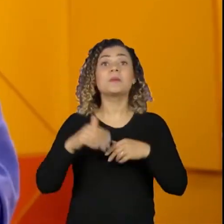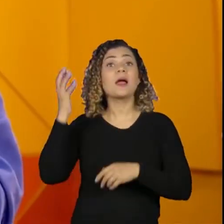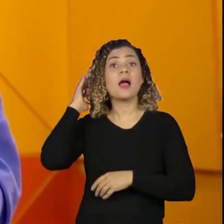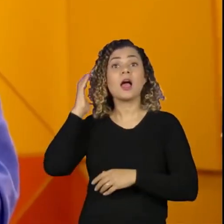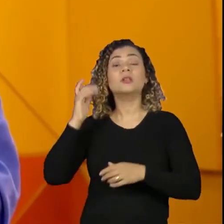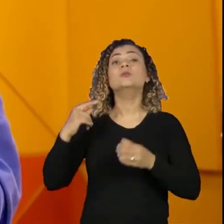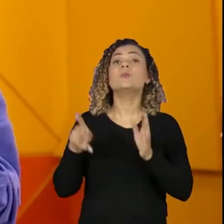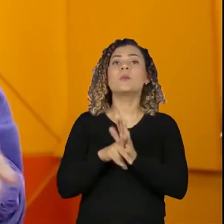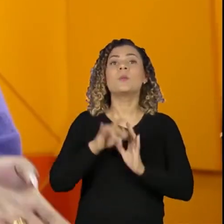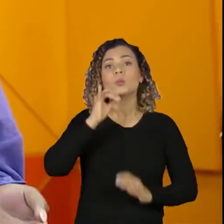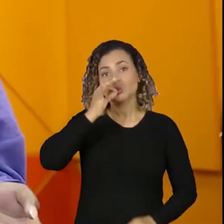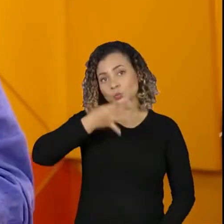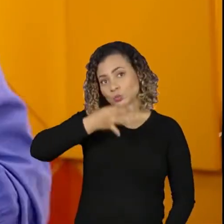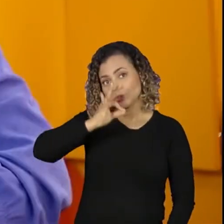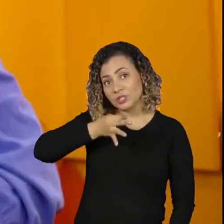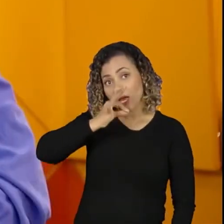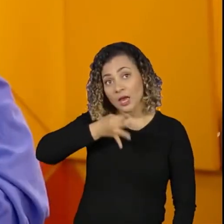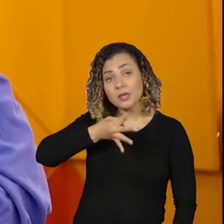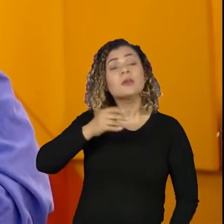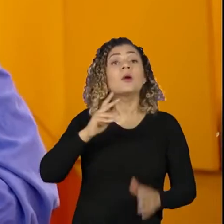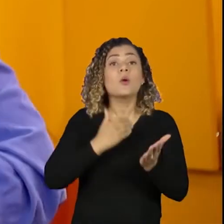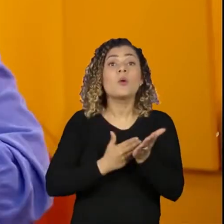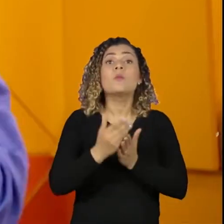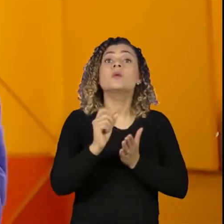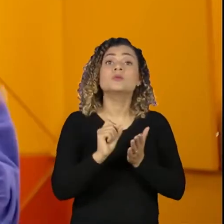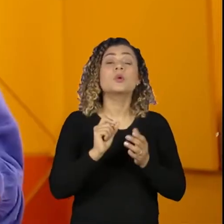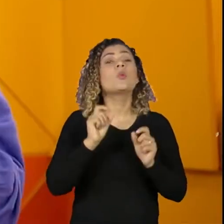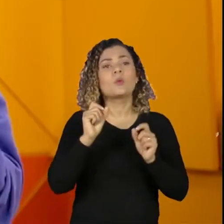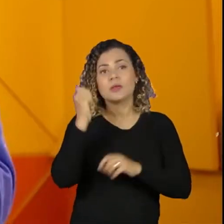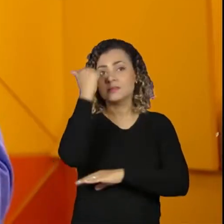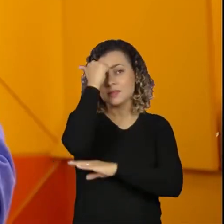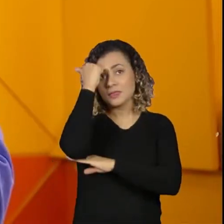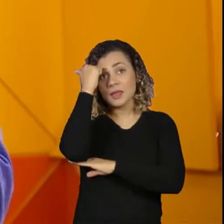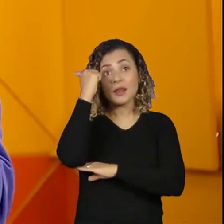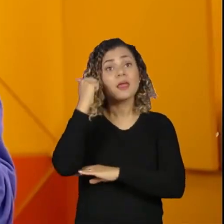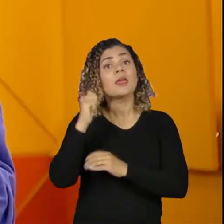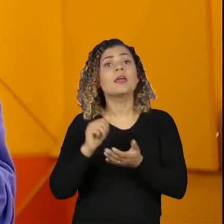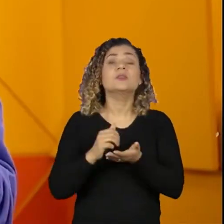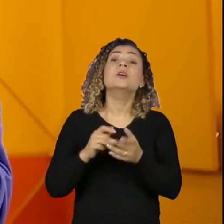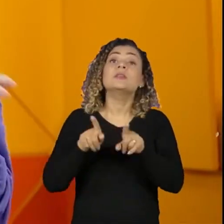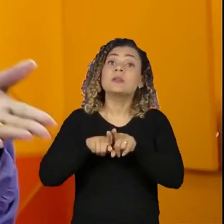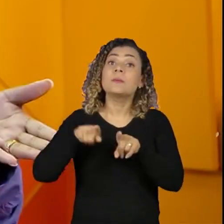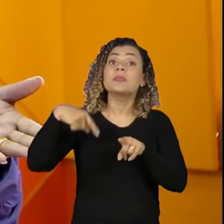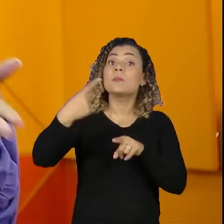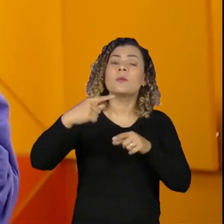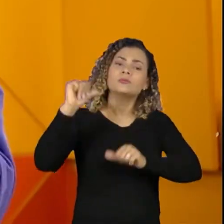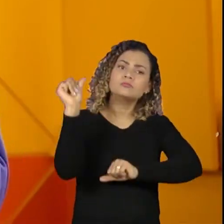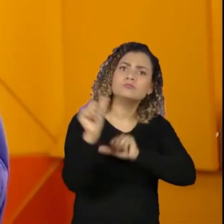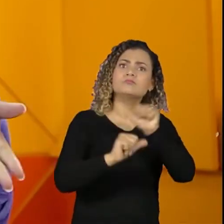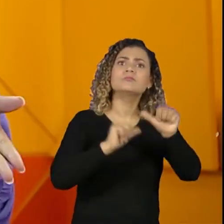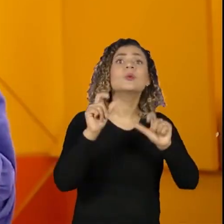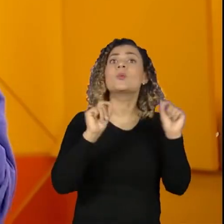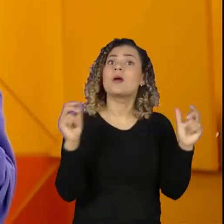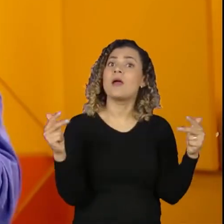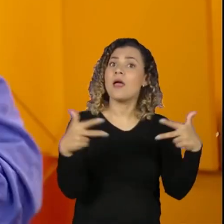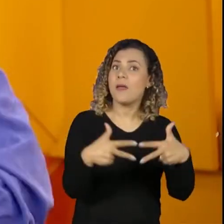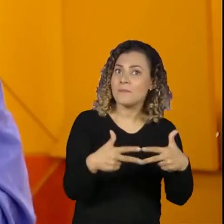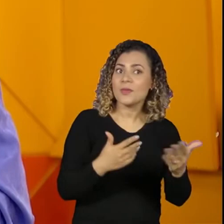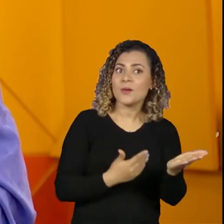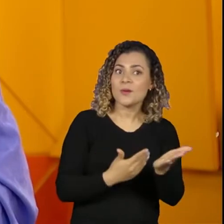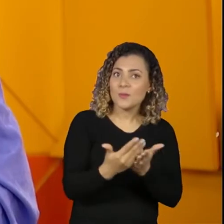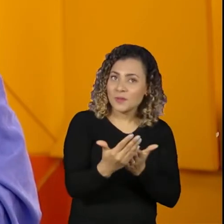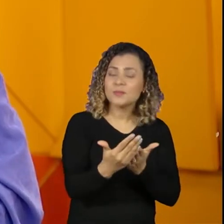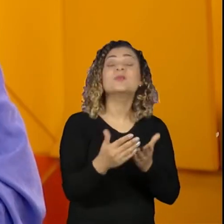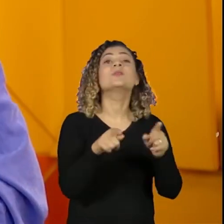Estação Livre de volta, fazendo festa para os 100 anos de rádio, recebendo aqui Zalo Comuti e Milena Teixeira. A